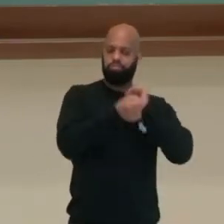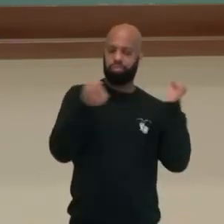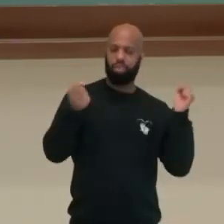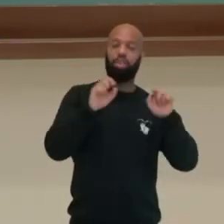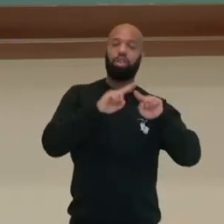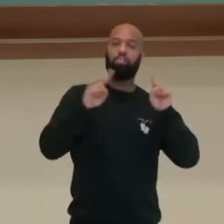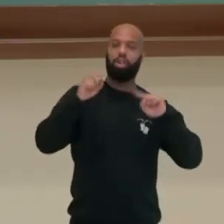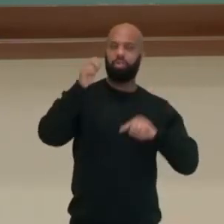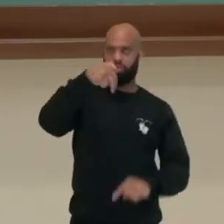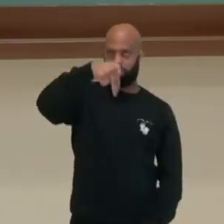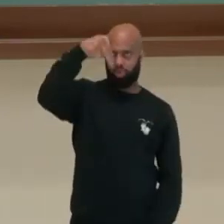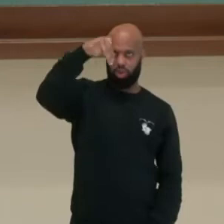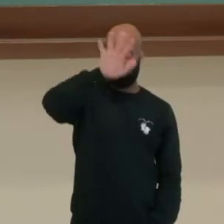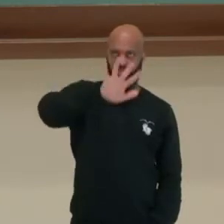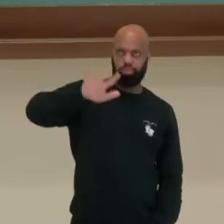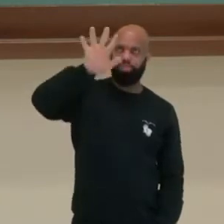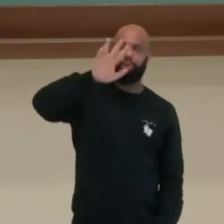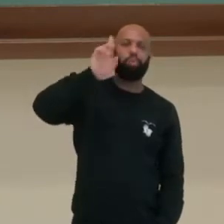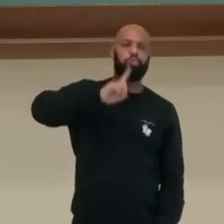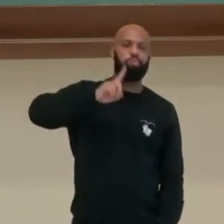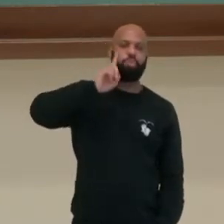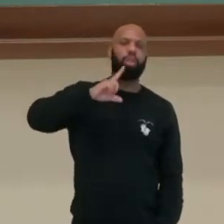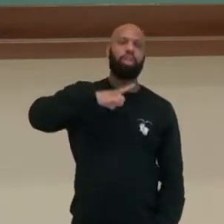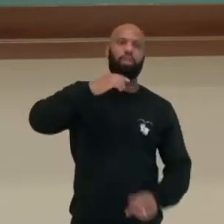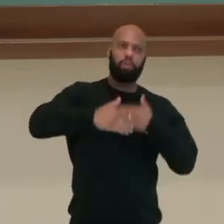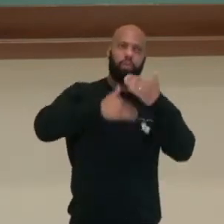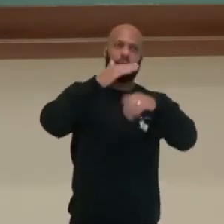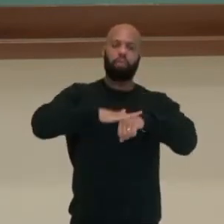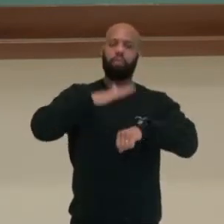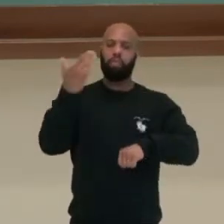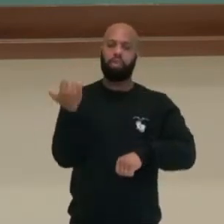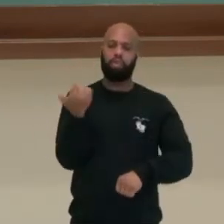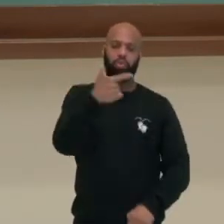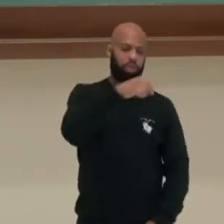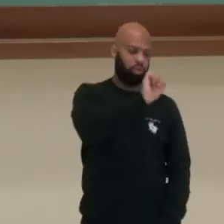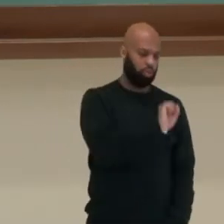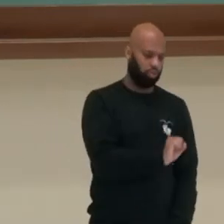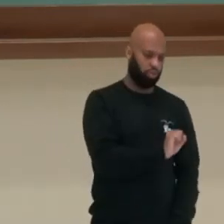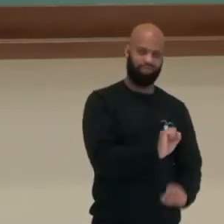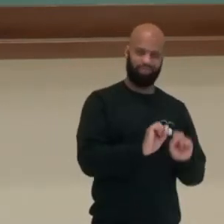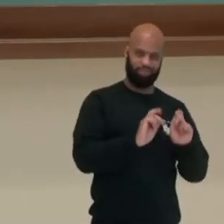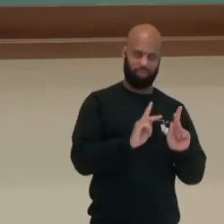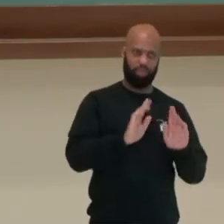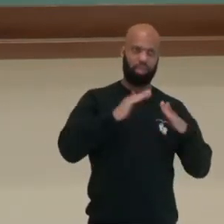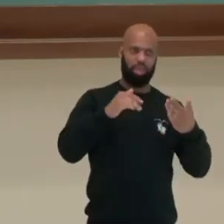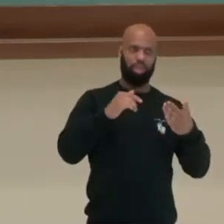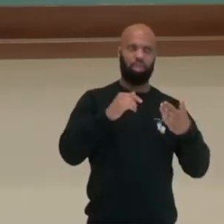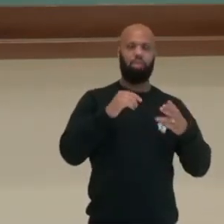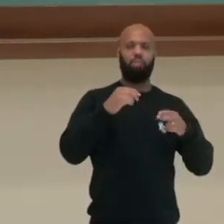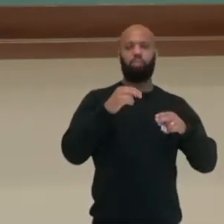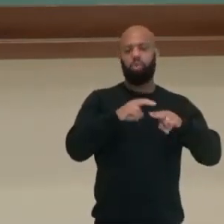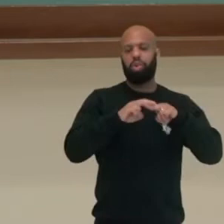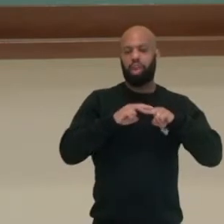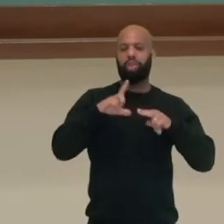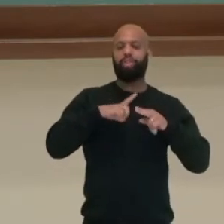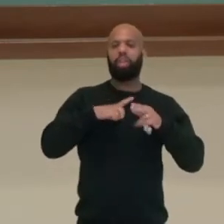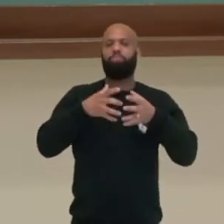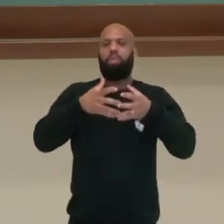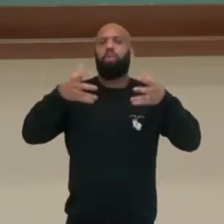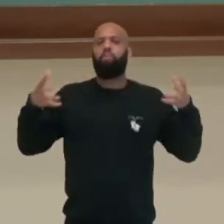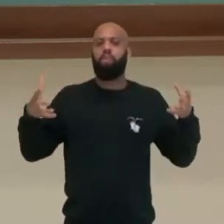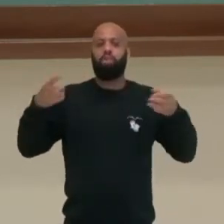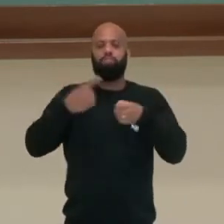norte dos Estados Unidos, ela se desenvolveu mais do que a região sul, no tamanho das cidades, né,